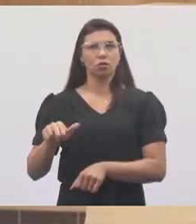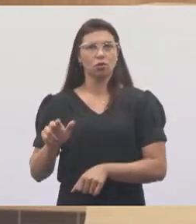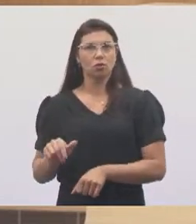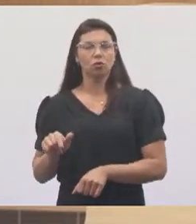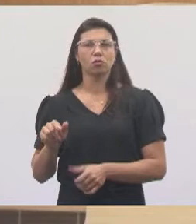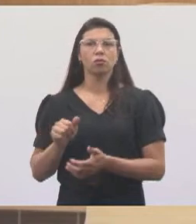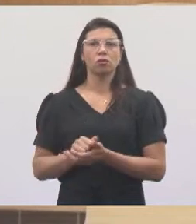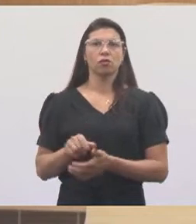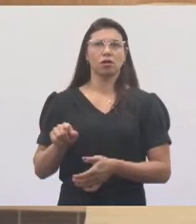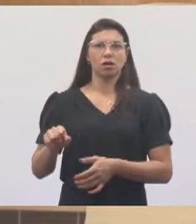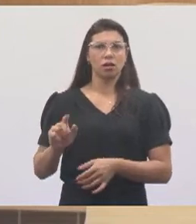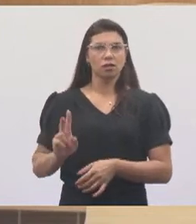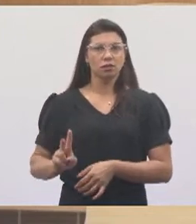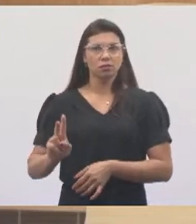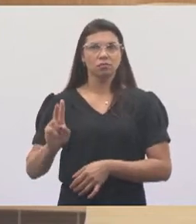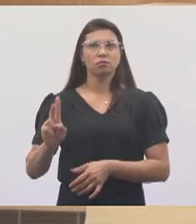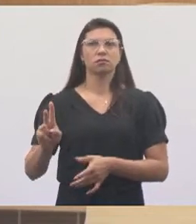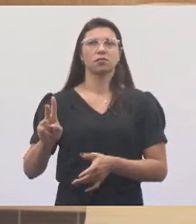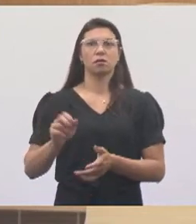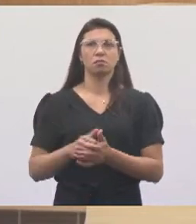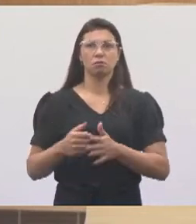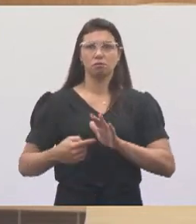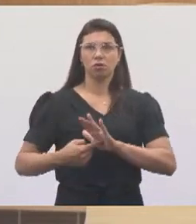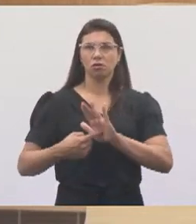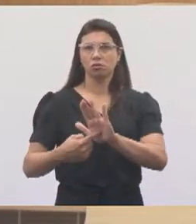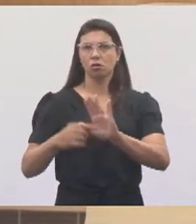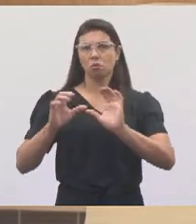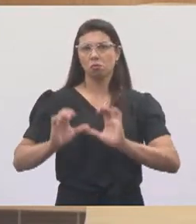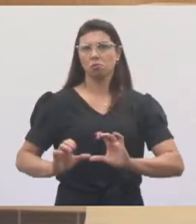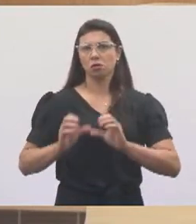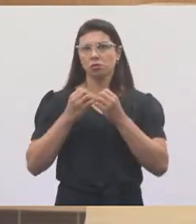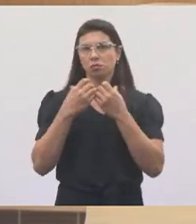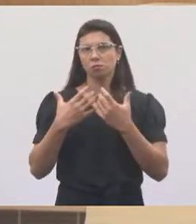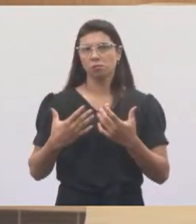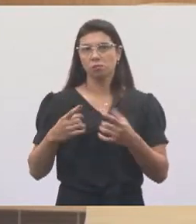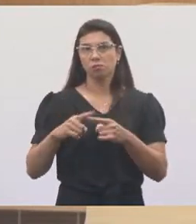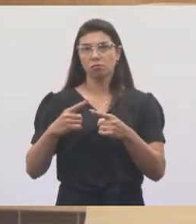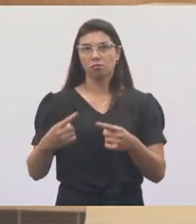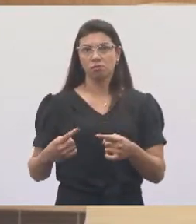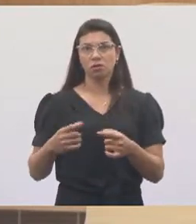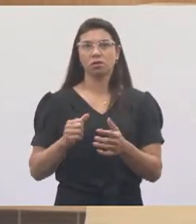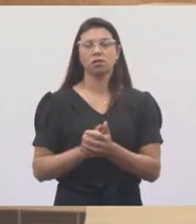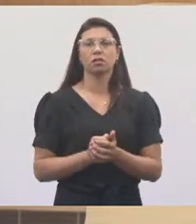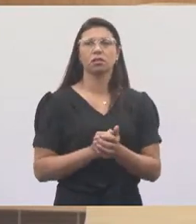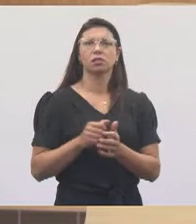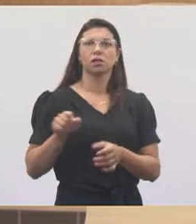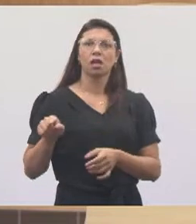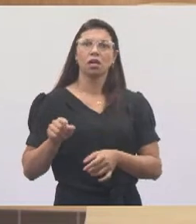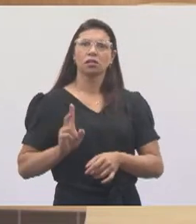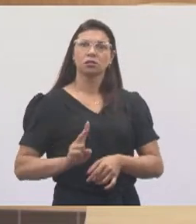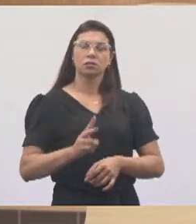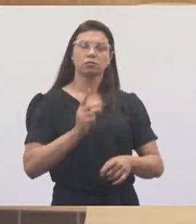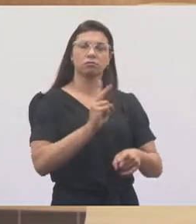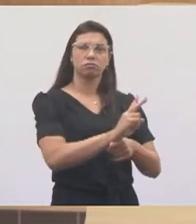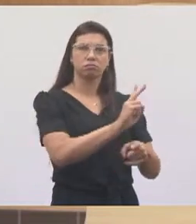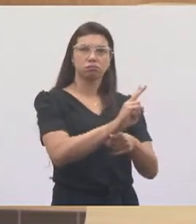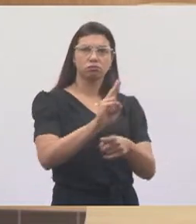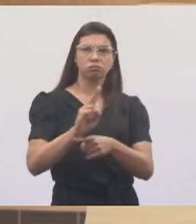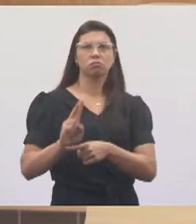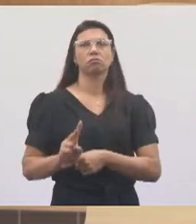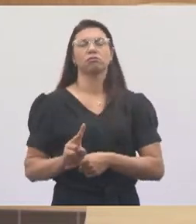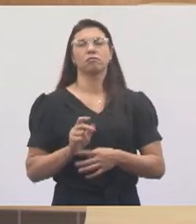com elevada dignidade e lisura de conduta, atravessando momentos de tumulto e de calmaria